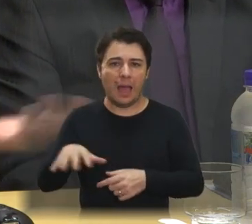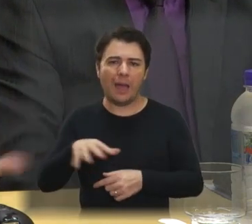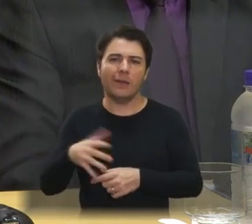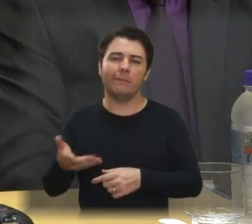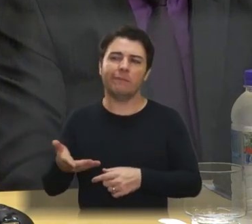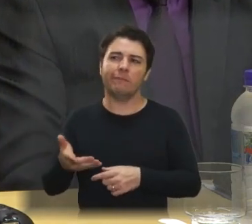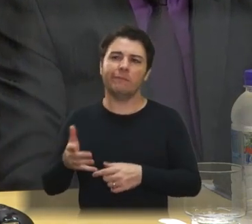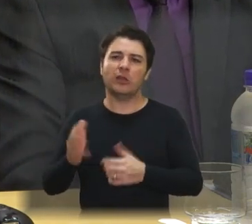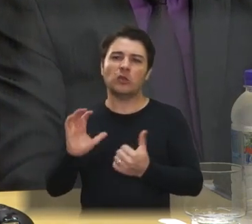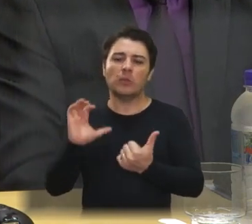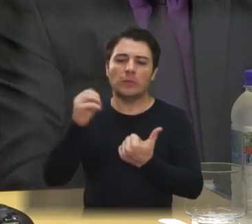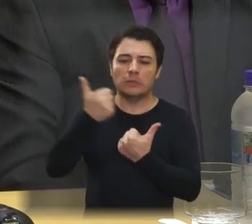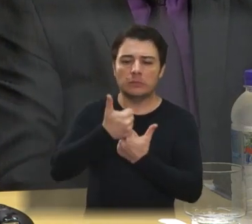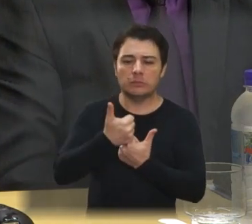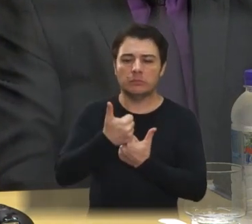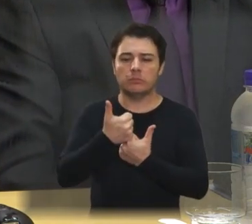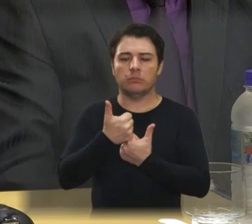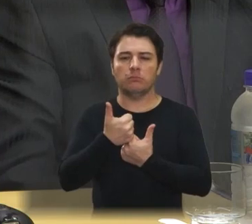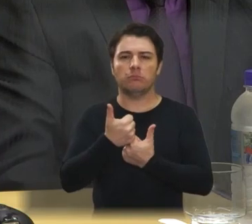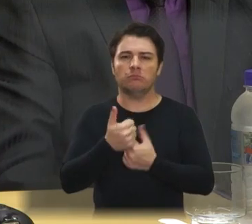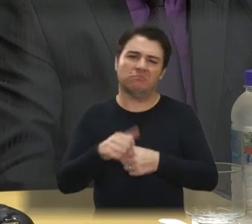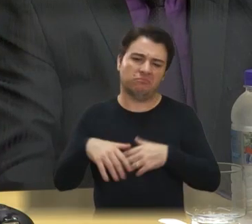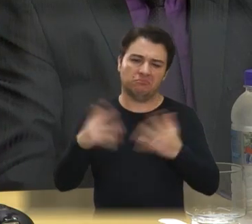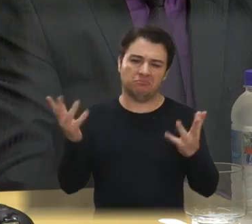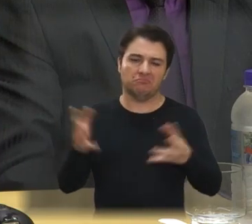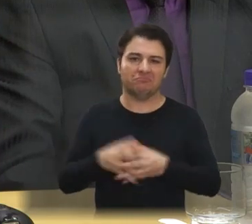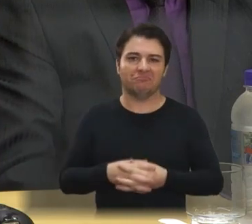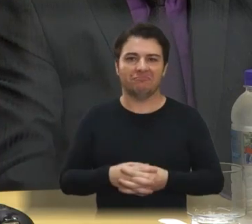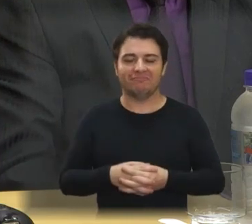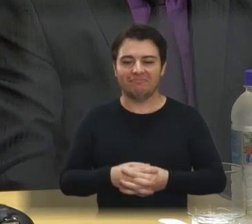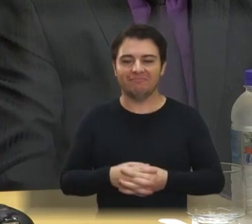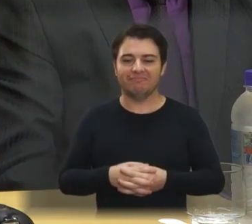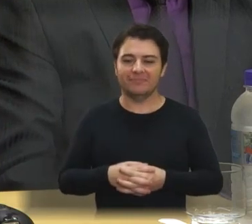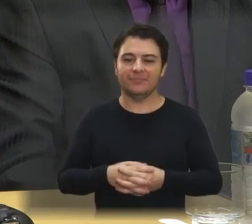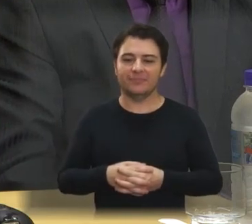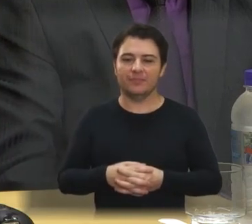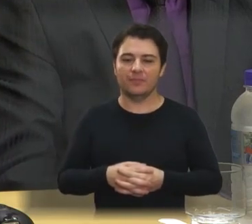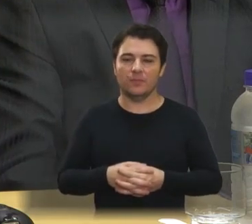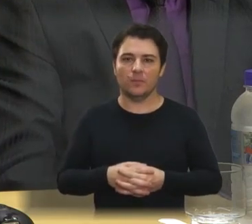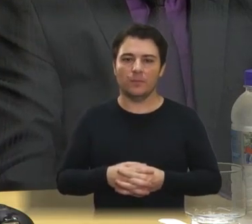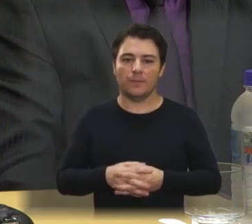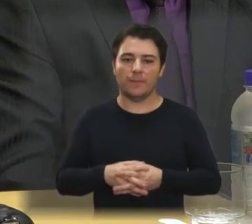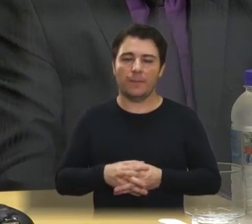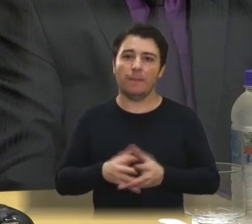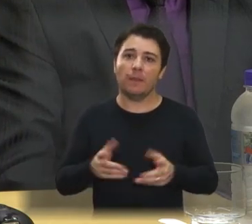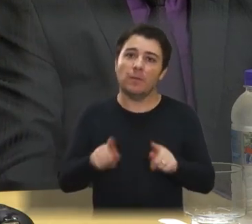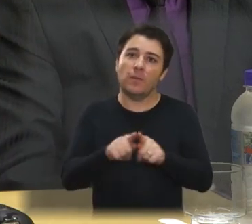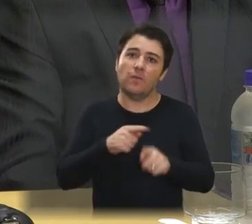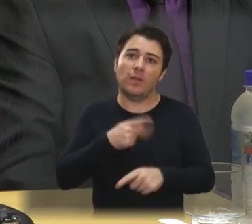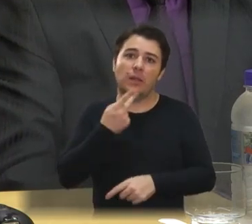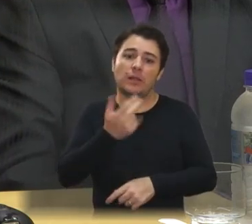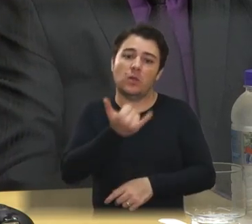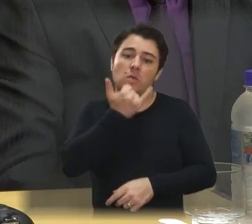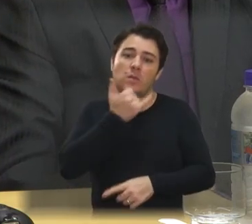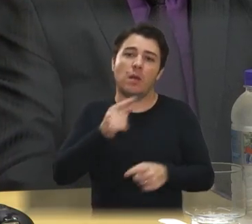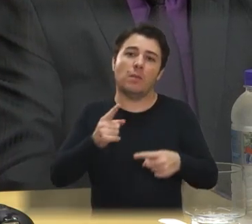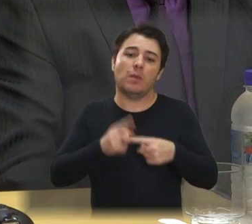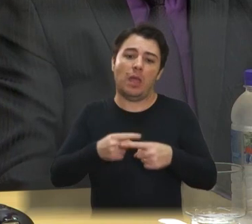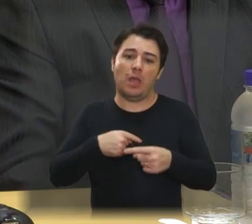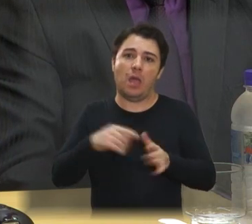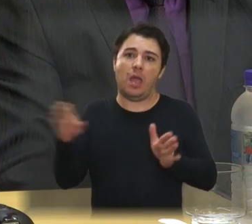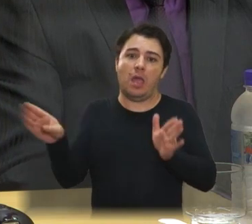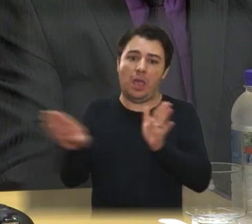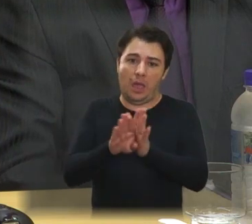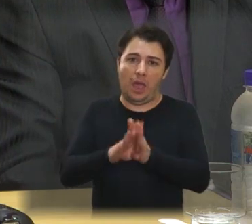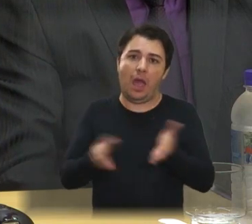substituição né de enfim estou gostaria de me desculpar também que eu estou chegando